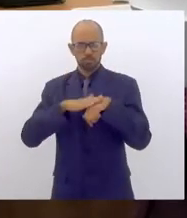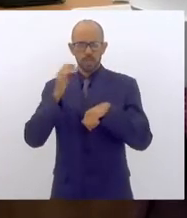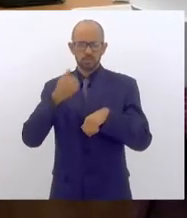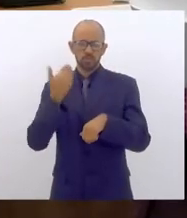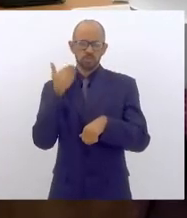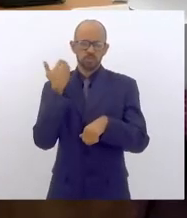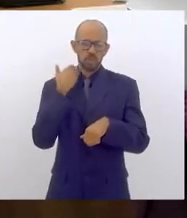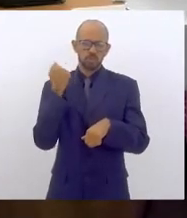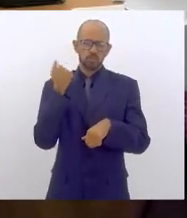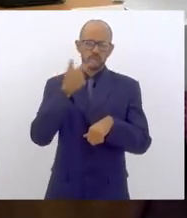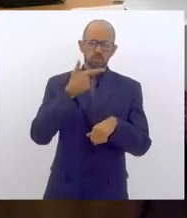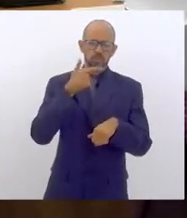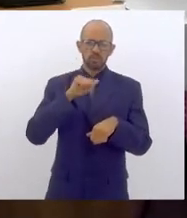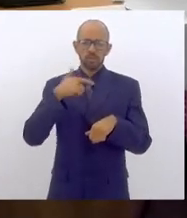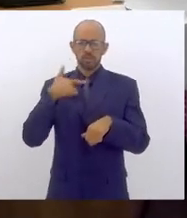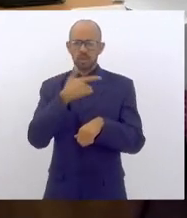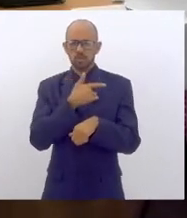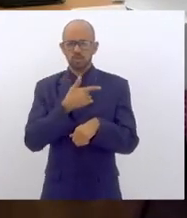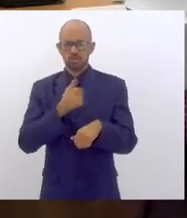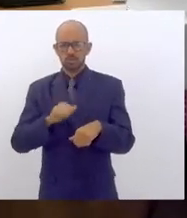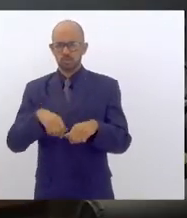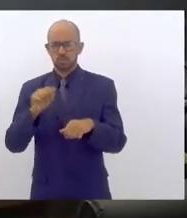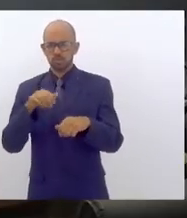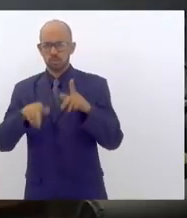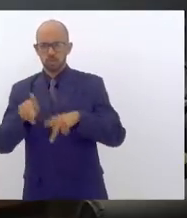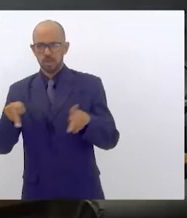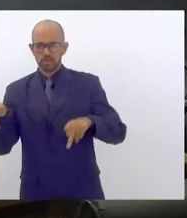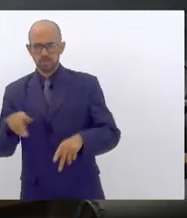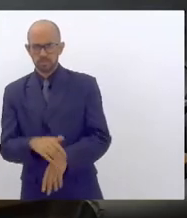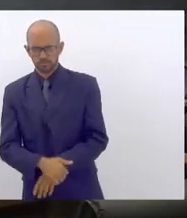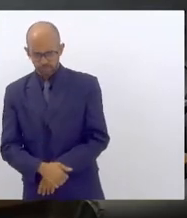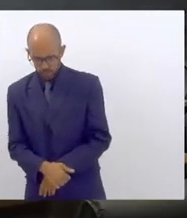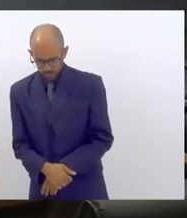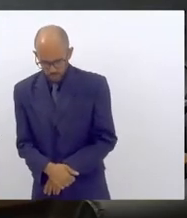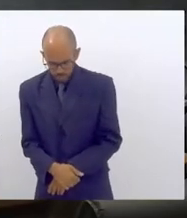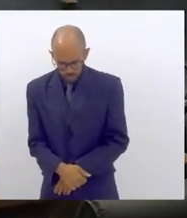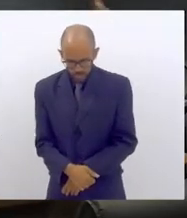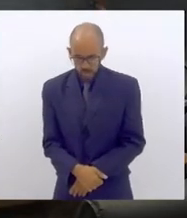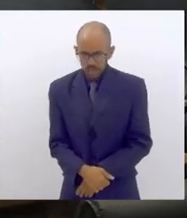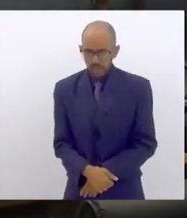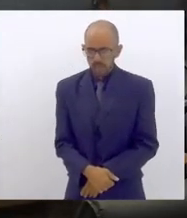saúde financeira da nossa população. Deputada Marta Rocha, pelo PDT.